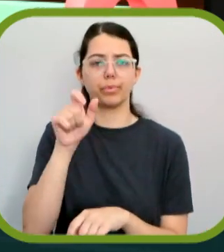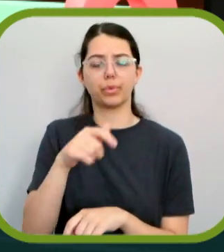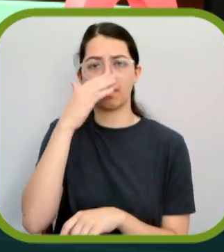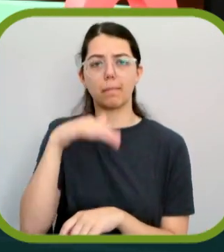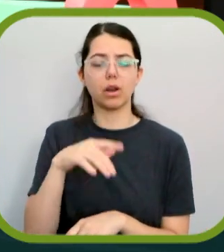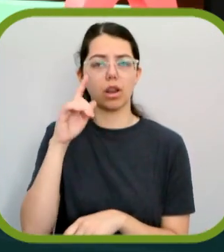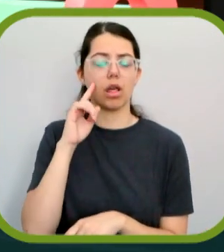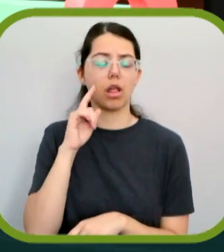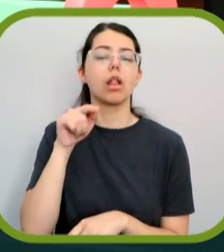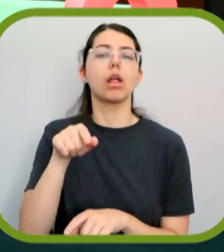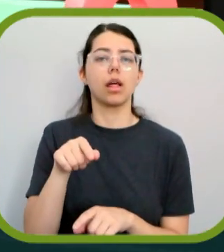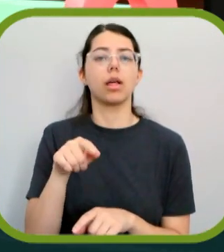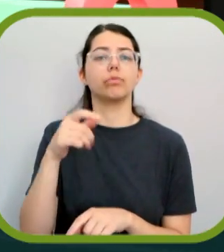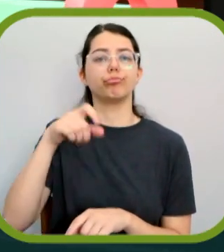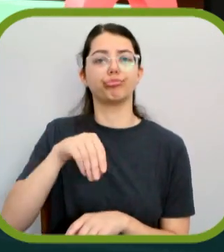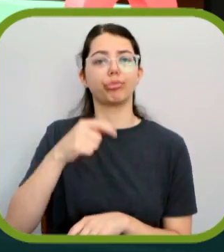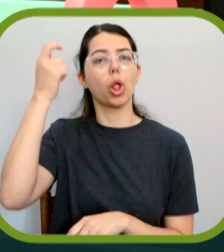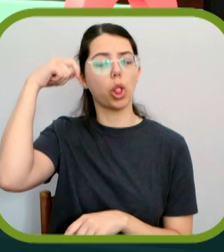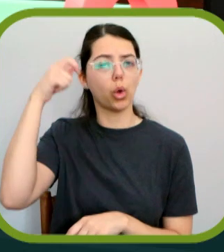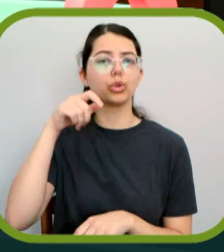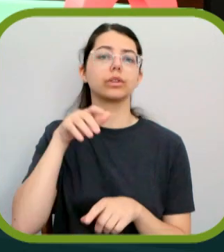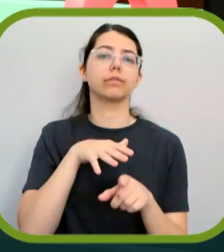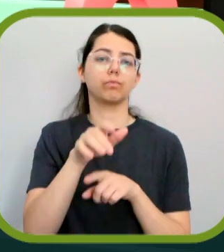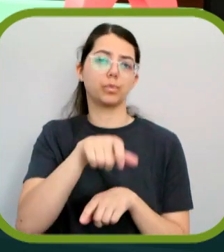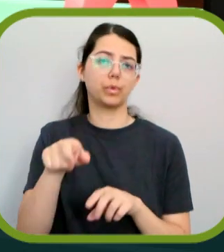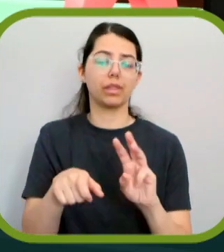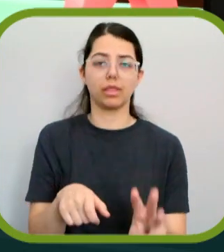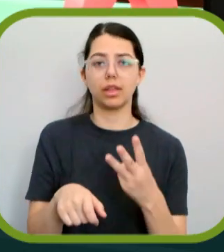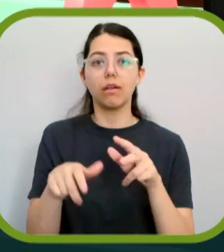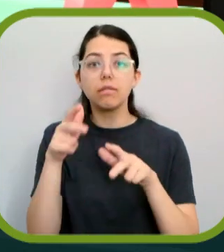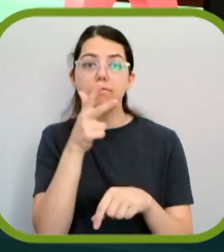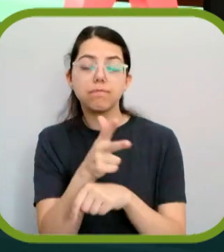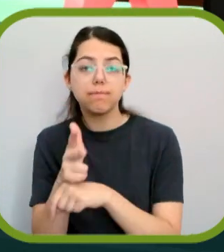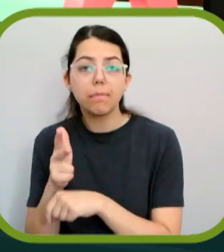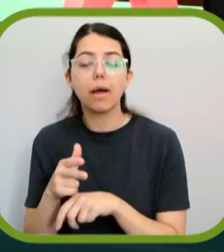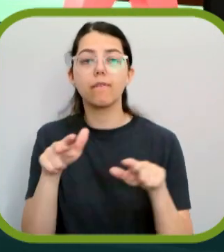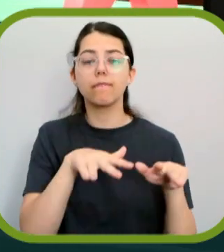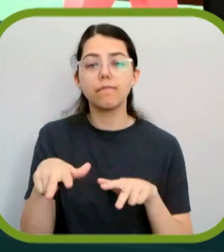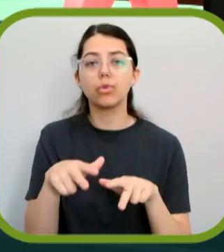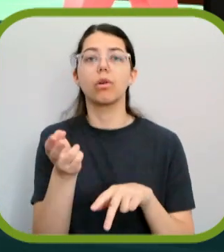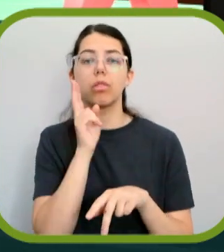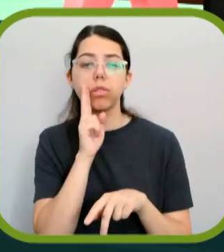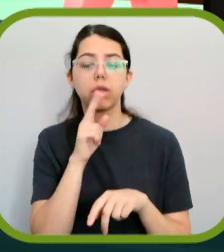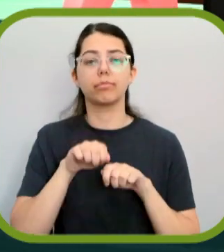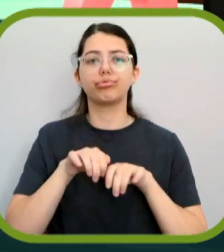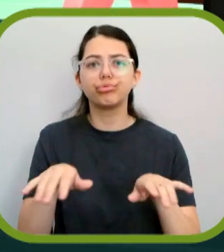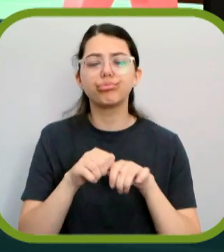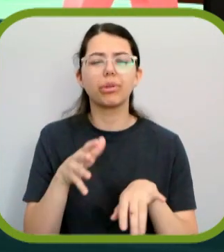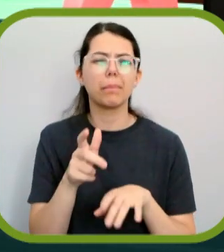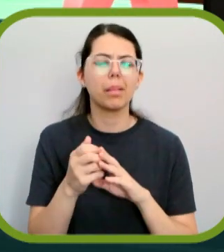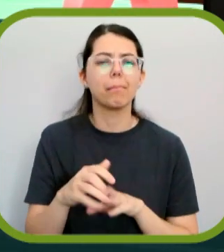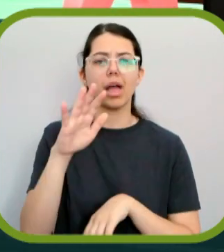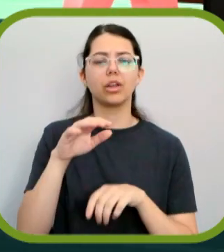caso de violação a uma menor em Loures por alegadamente 3 influencers, que foi filmado e cujo vídeo terá sido visto e